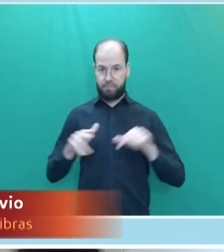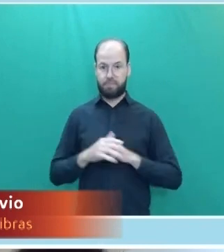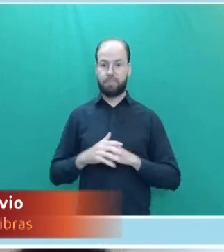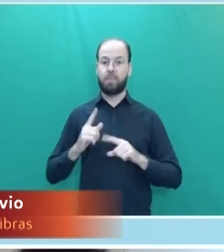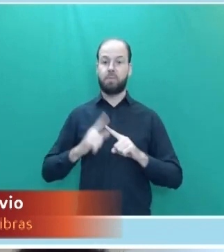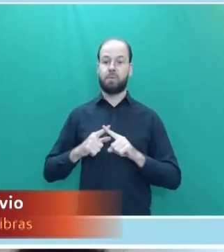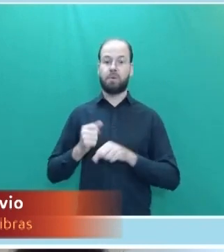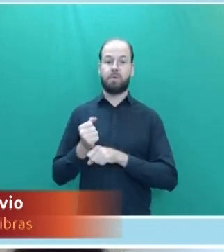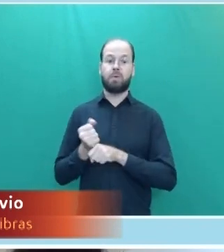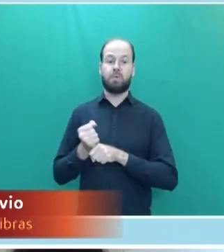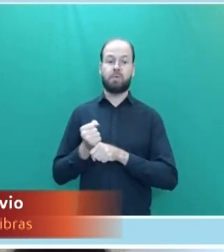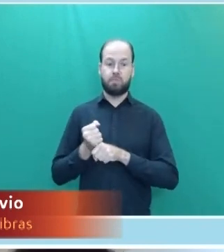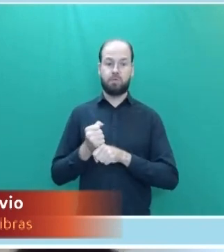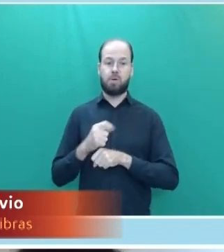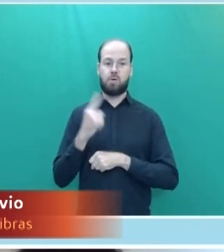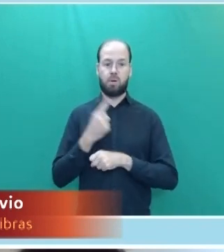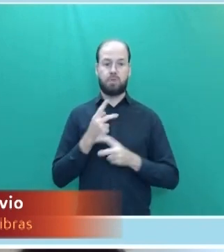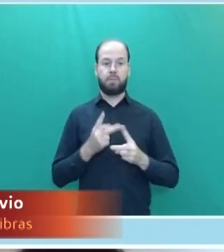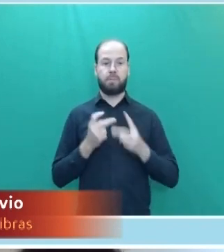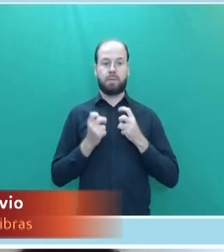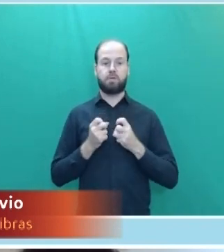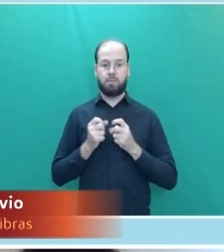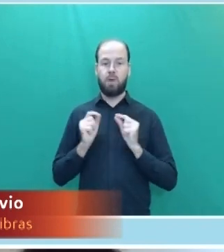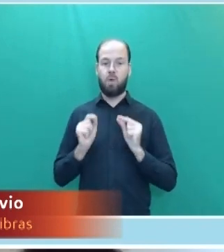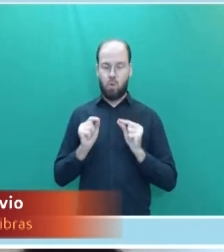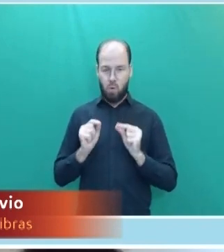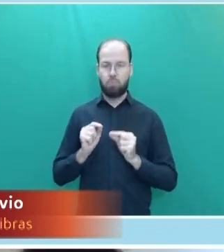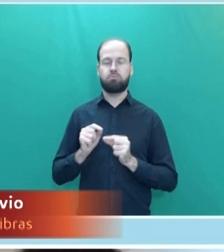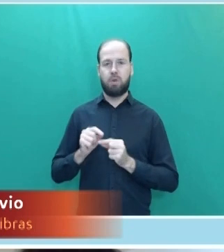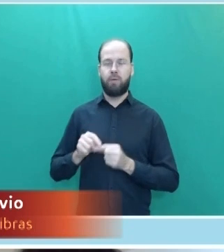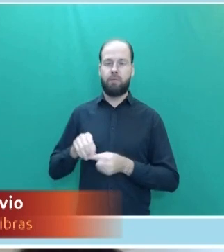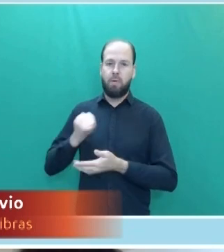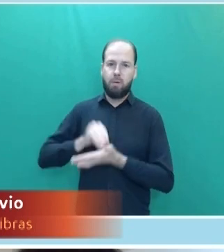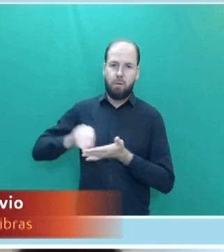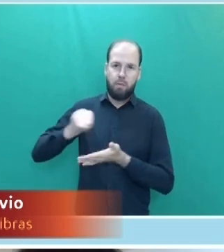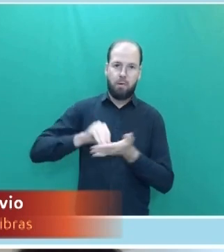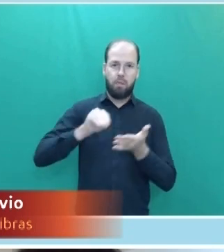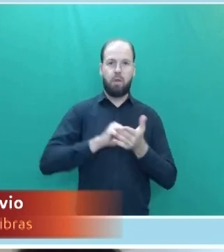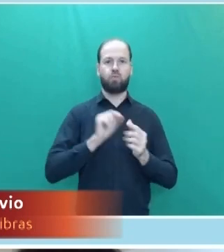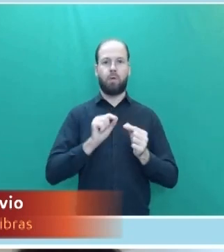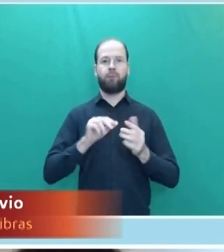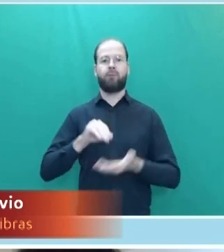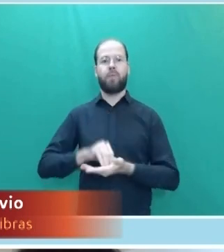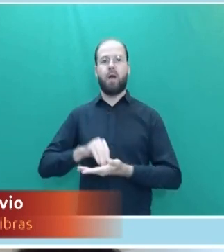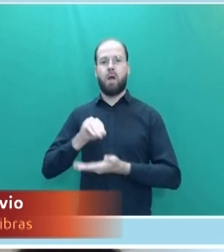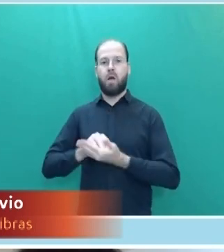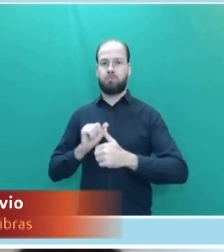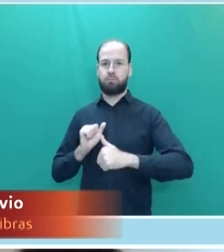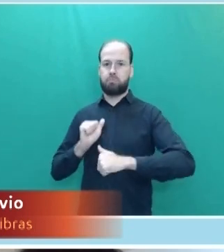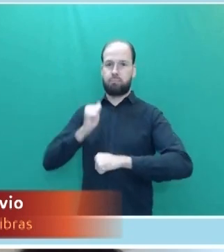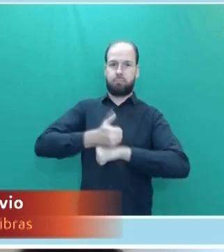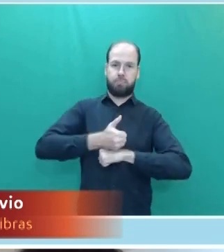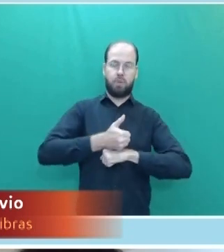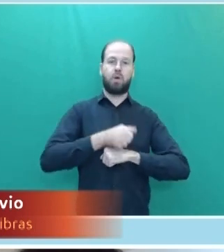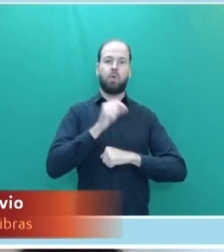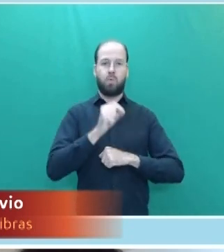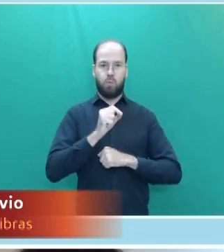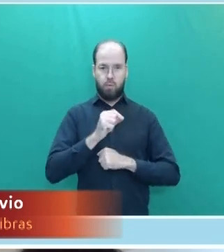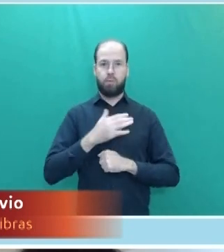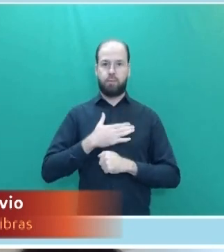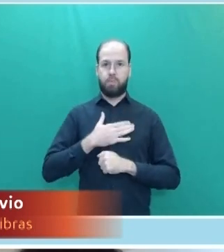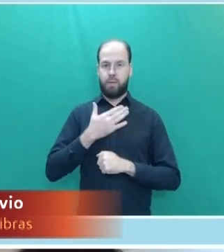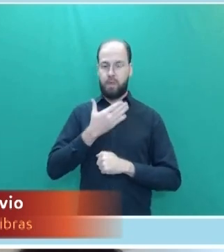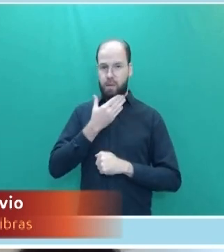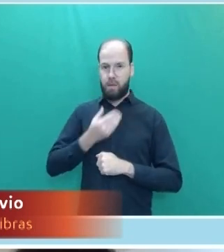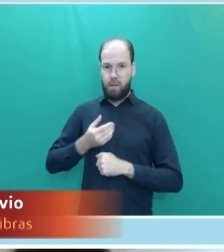que foram escassos, principalmente os protagonistas que fugissem a esse padrão heteronormativo. Aqueles que